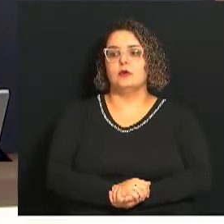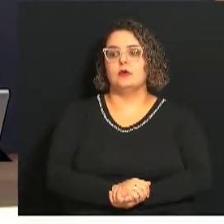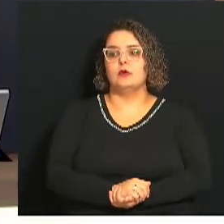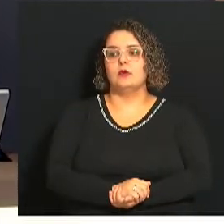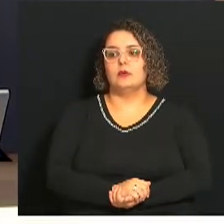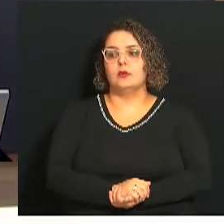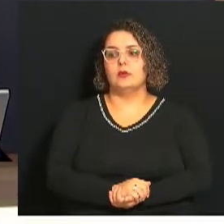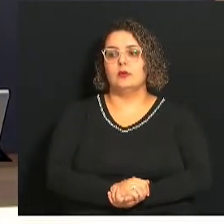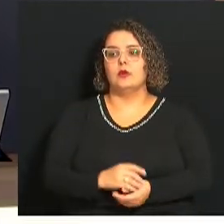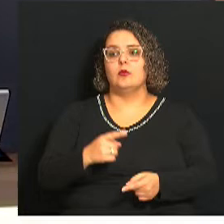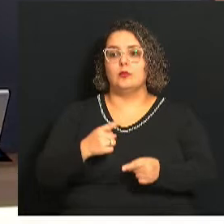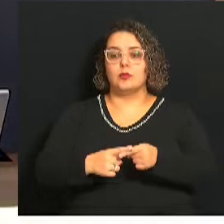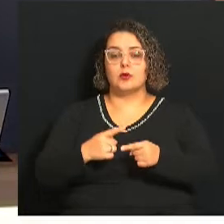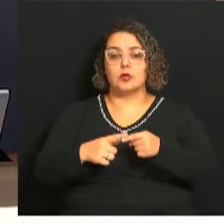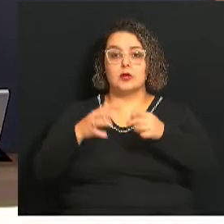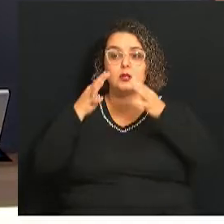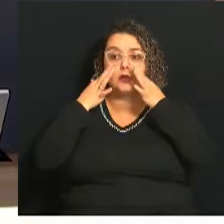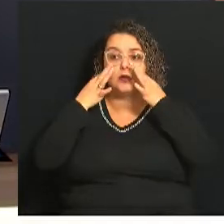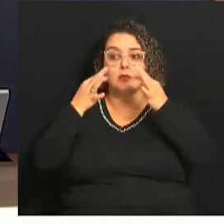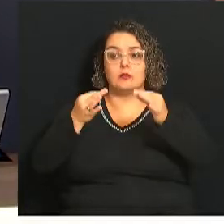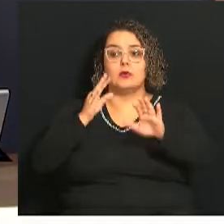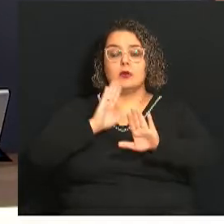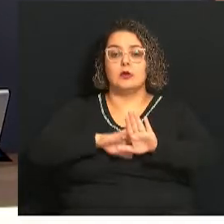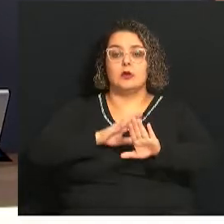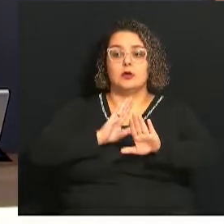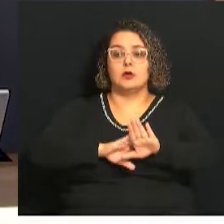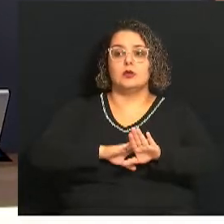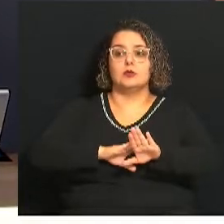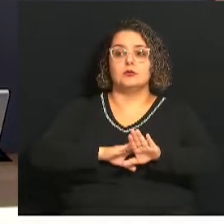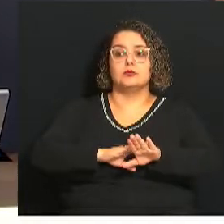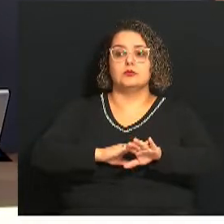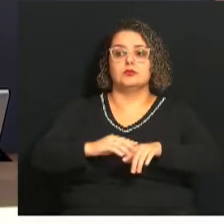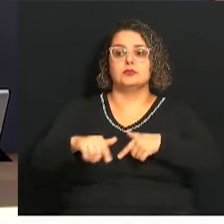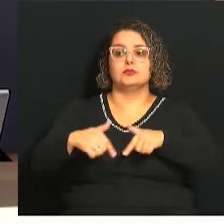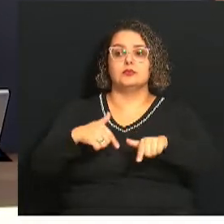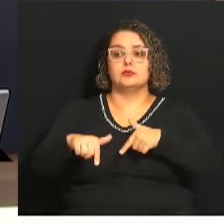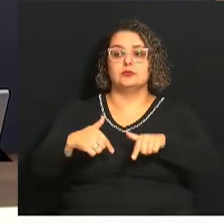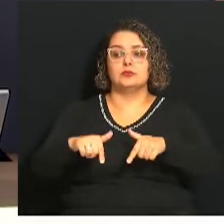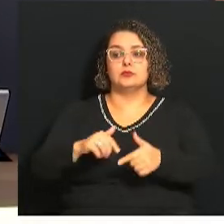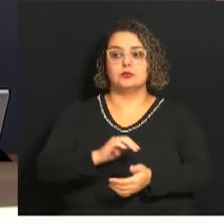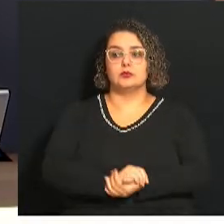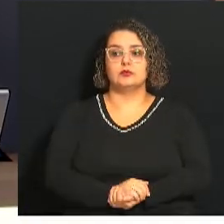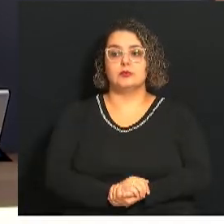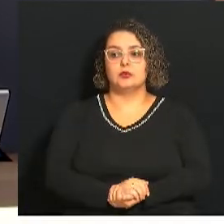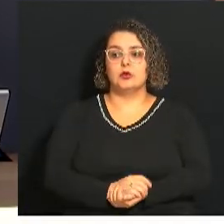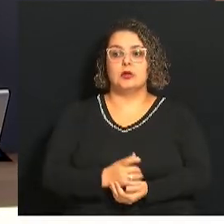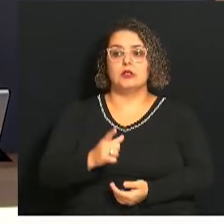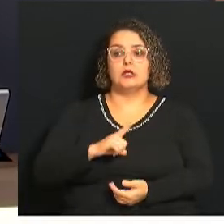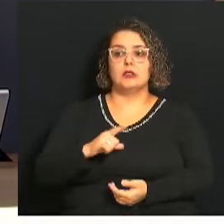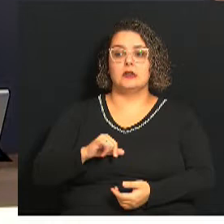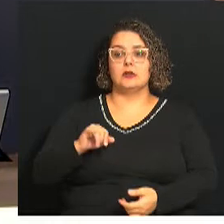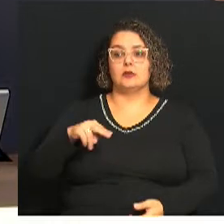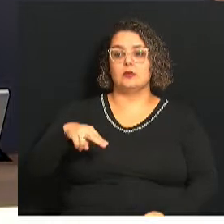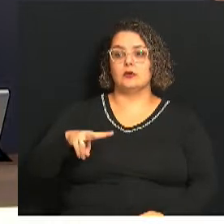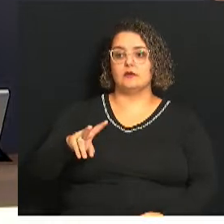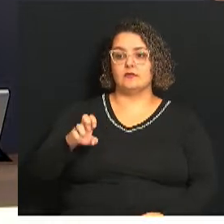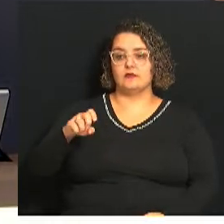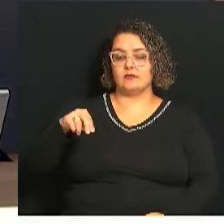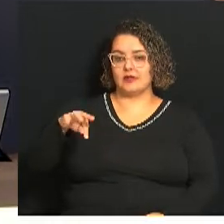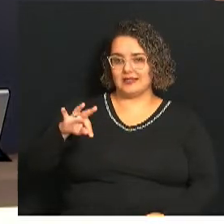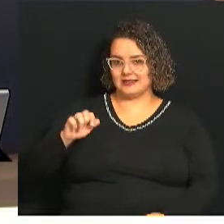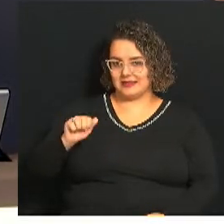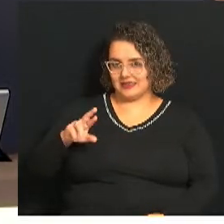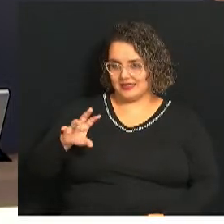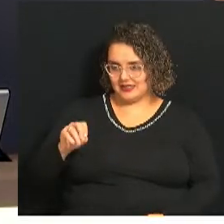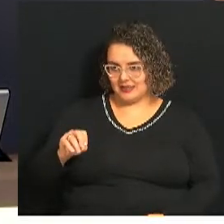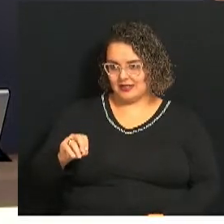é observado na execução dos serviços? Há um inventário da arborização